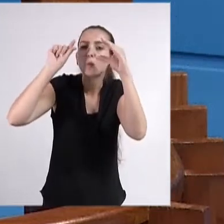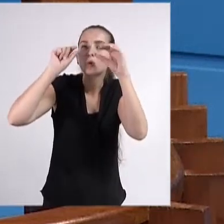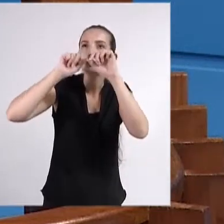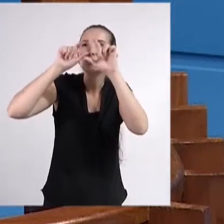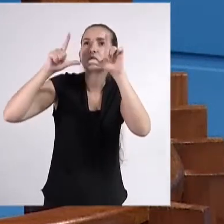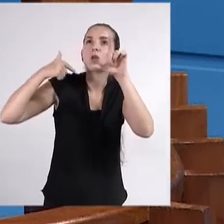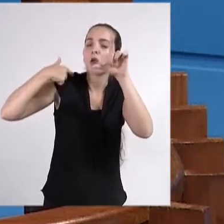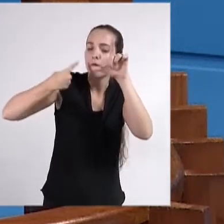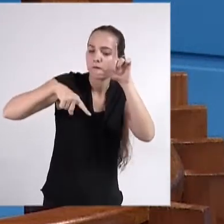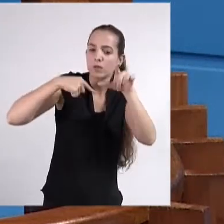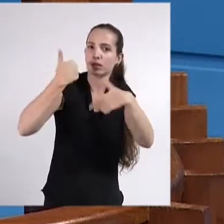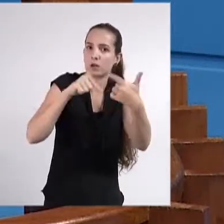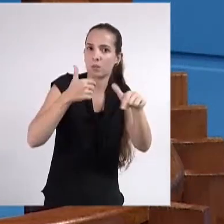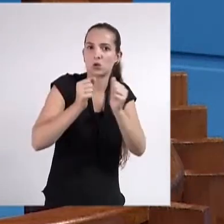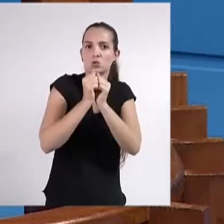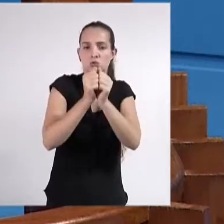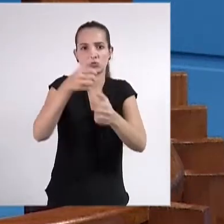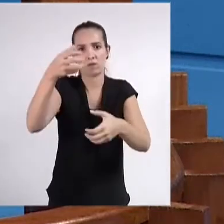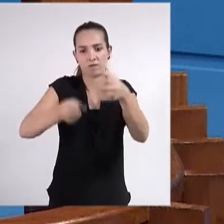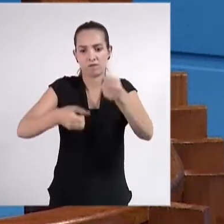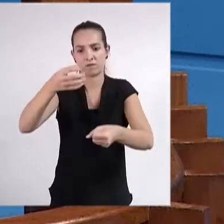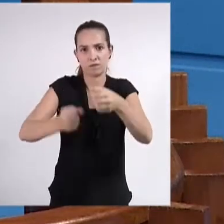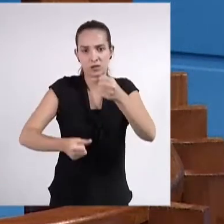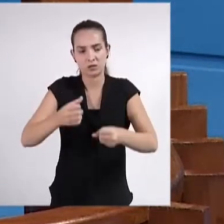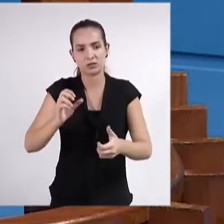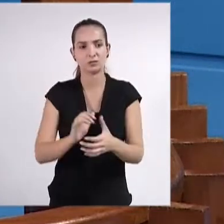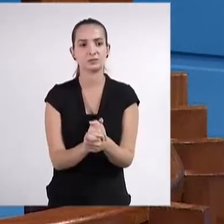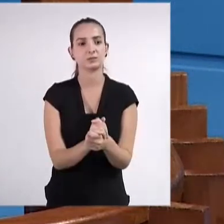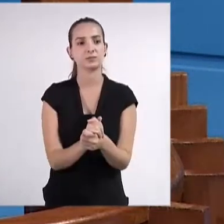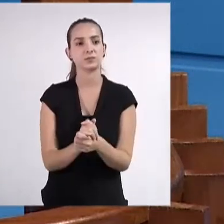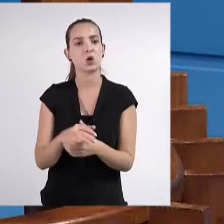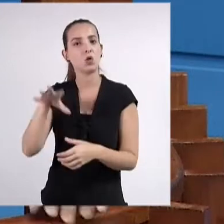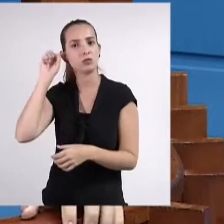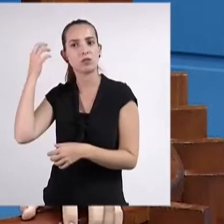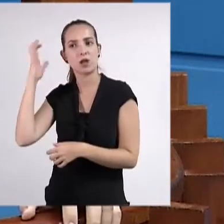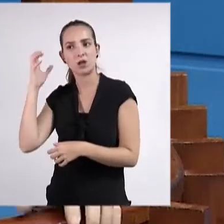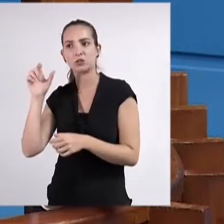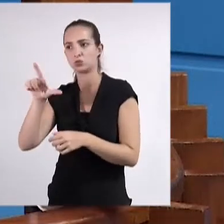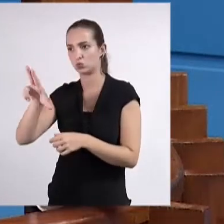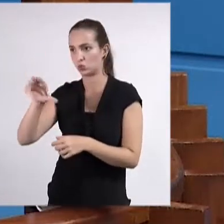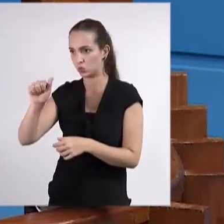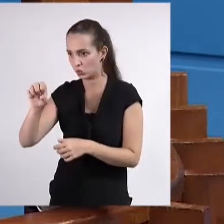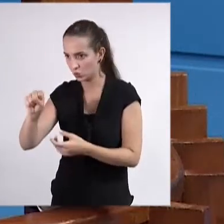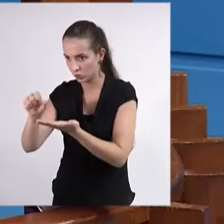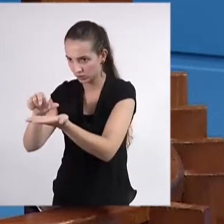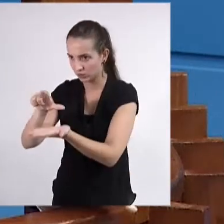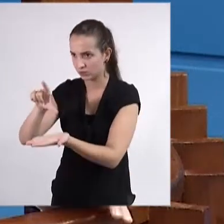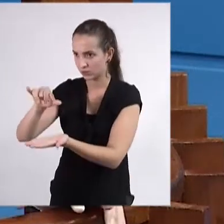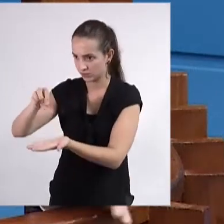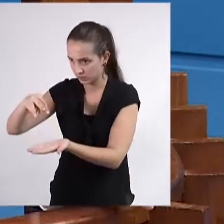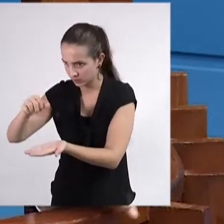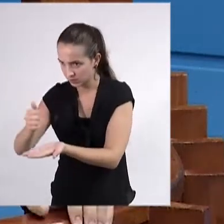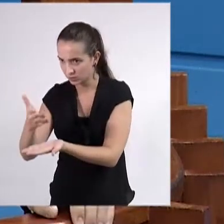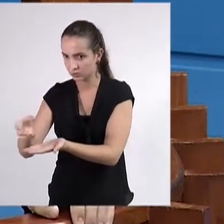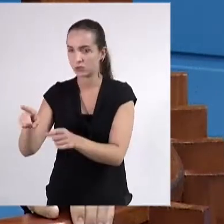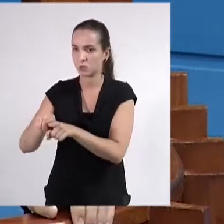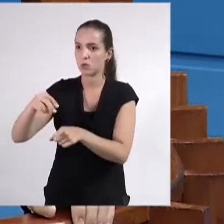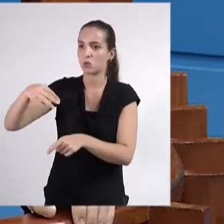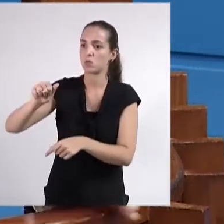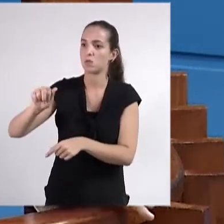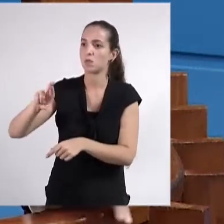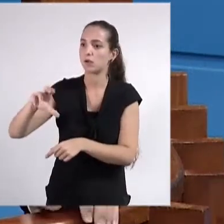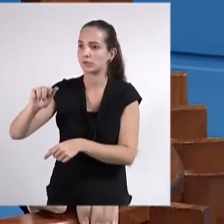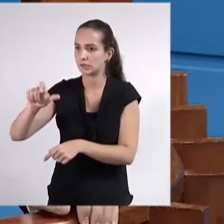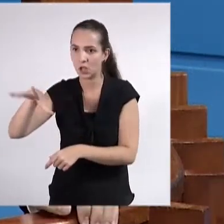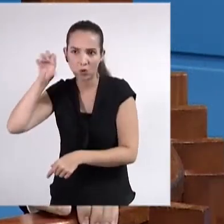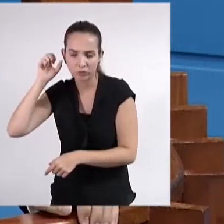vamos, a preocupação é tamanha porque nós podemos acabar inclusive com essa cultura. Se não compensar, não vai existir